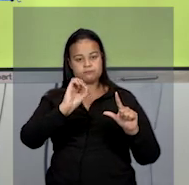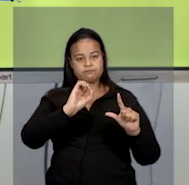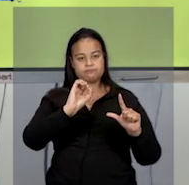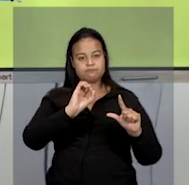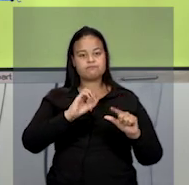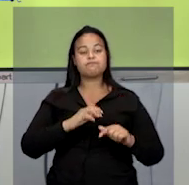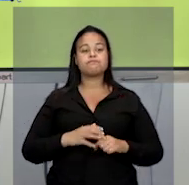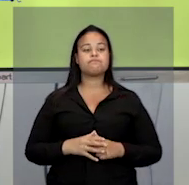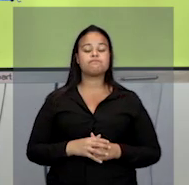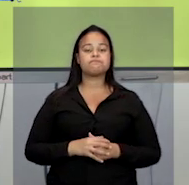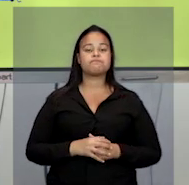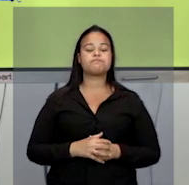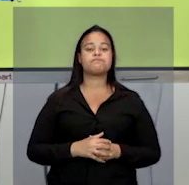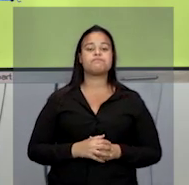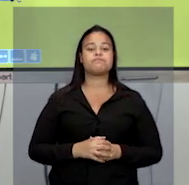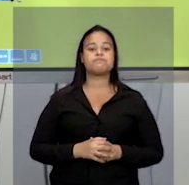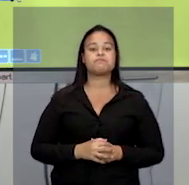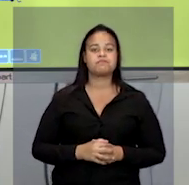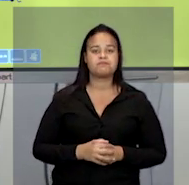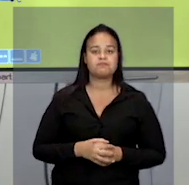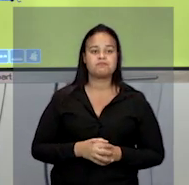né?